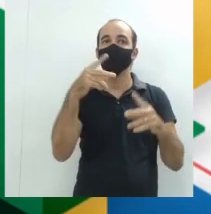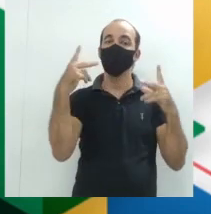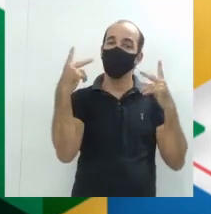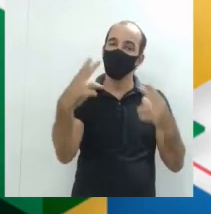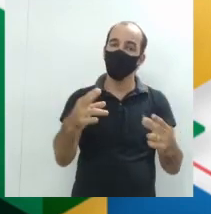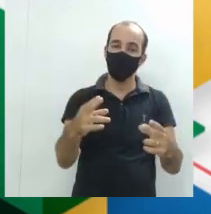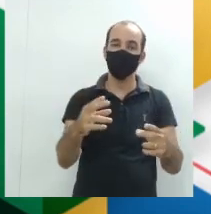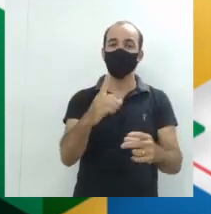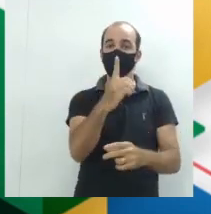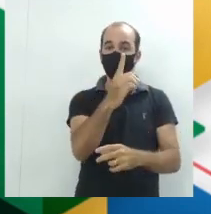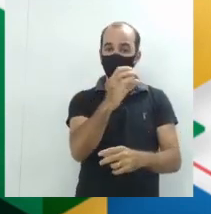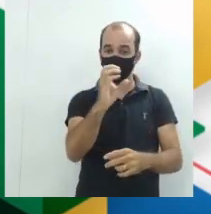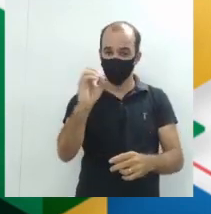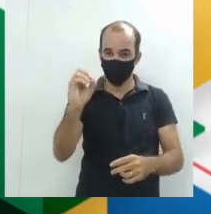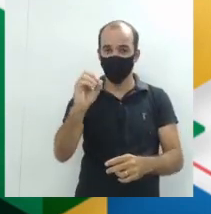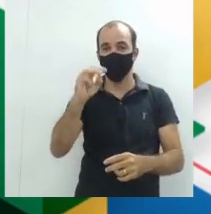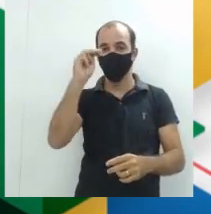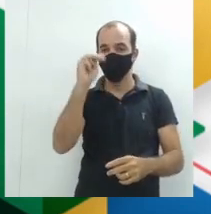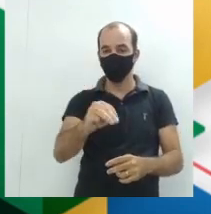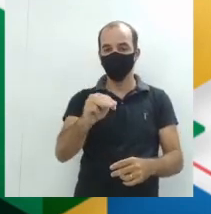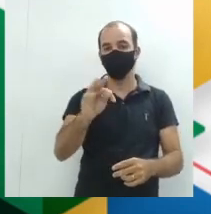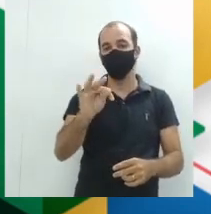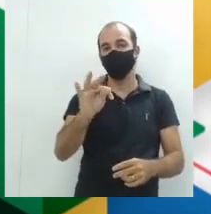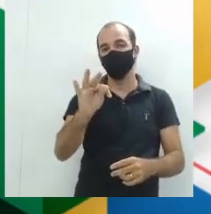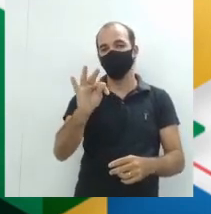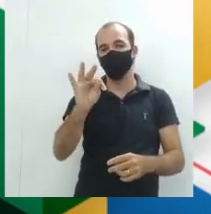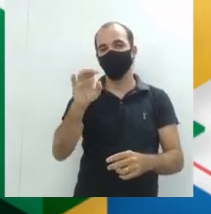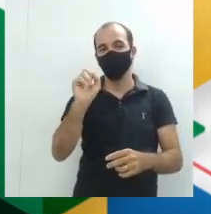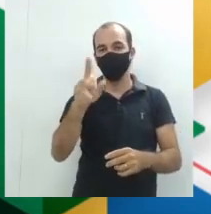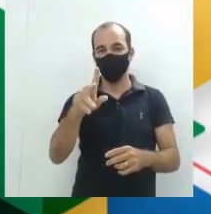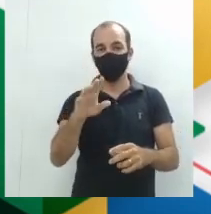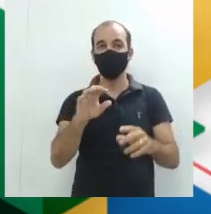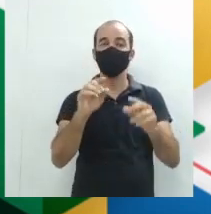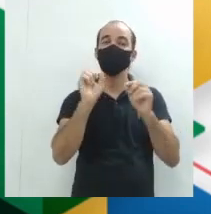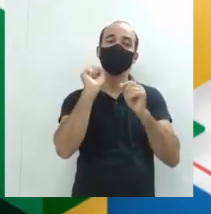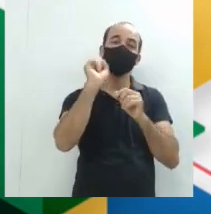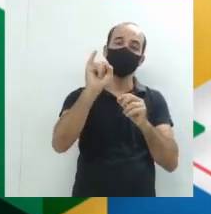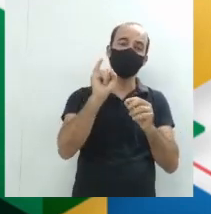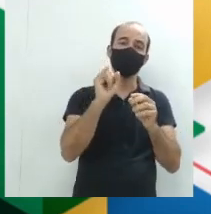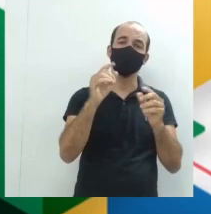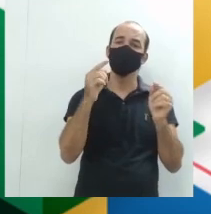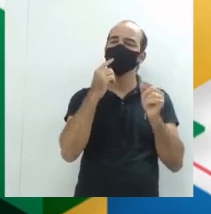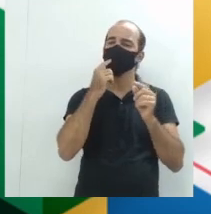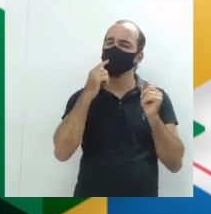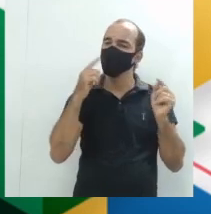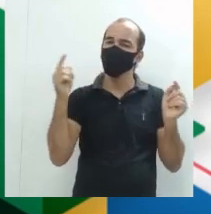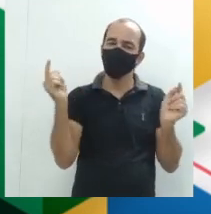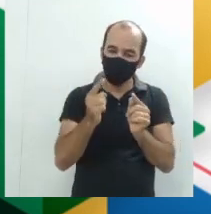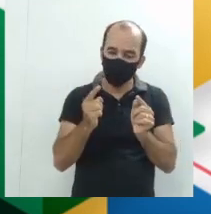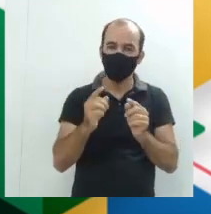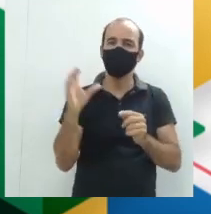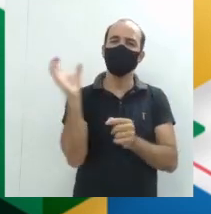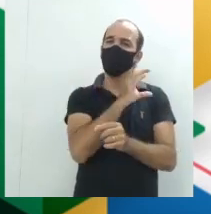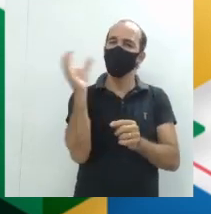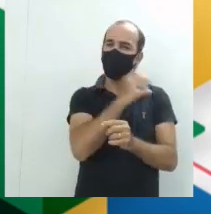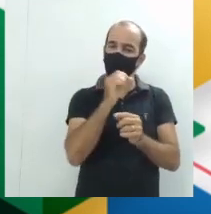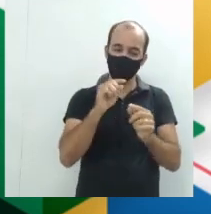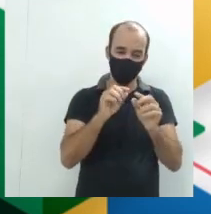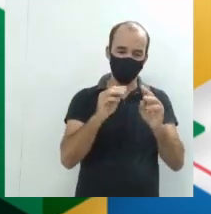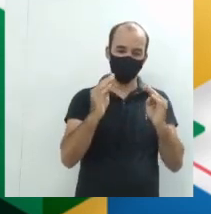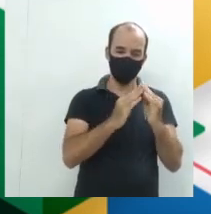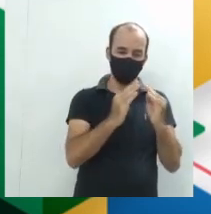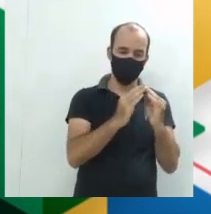o vetor deslocamento, a menor distância que existe da casa dele para